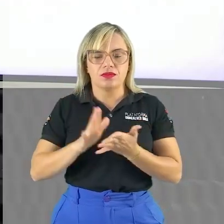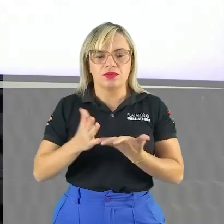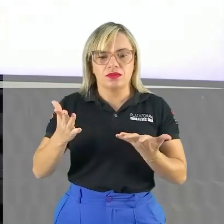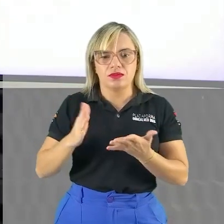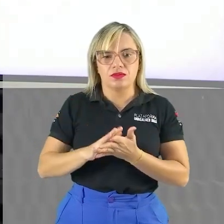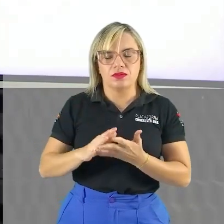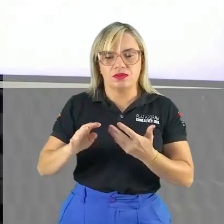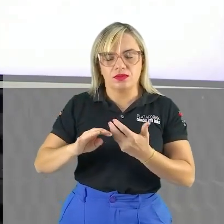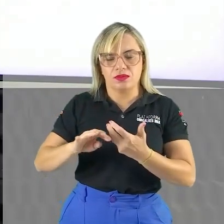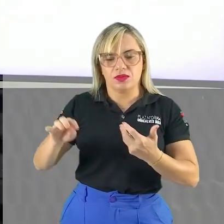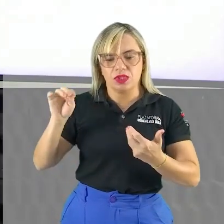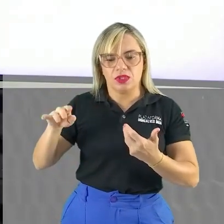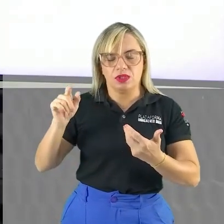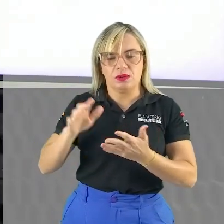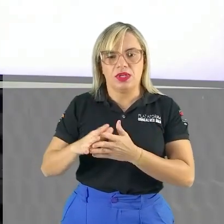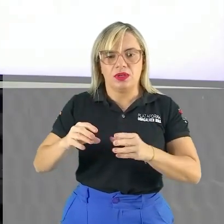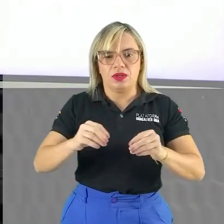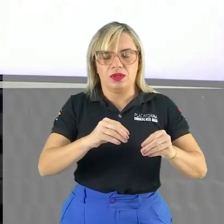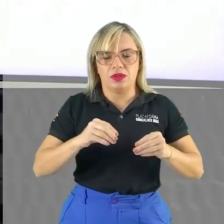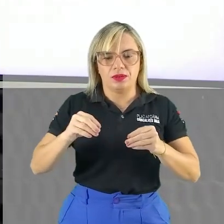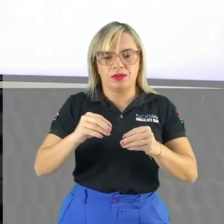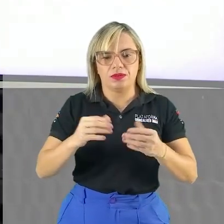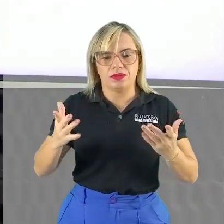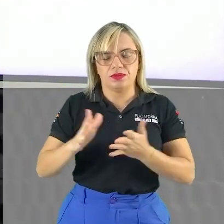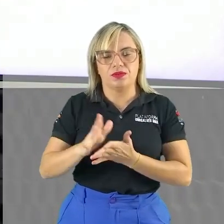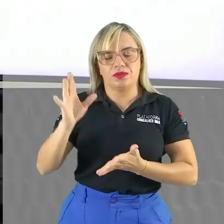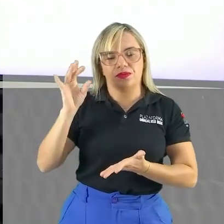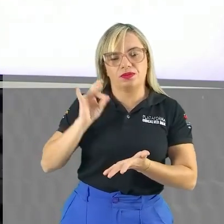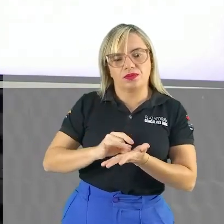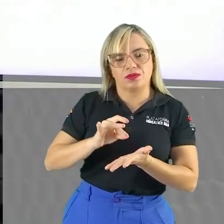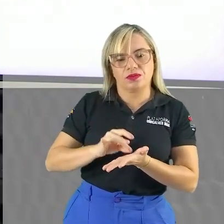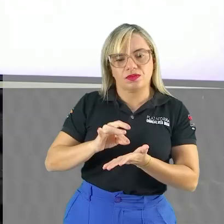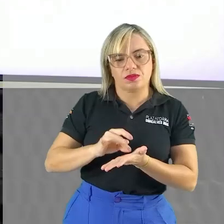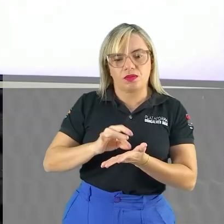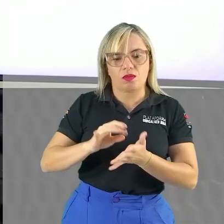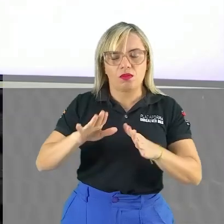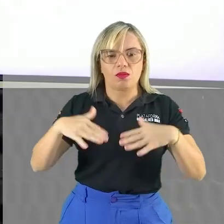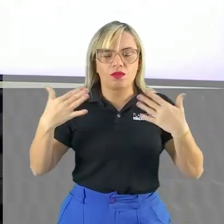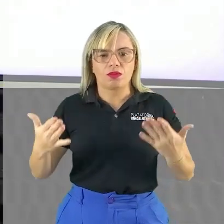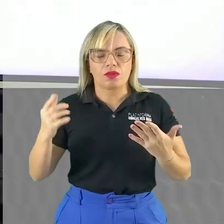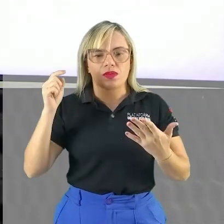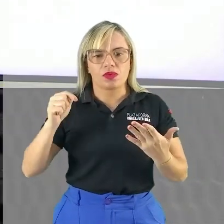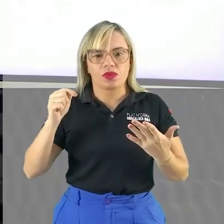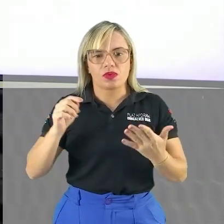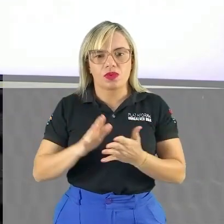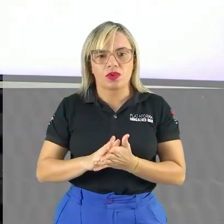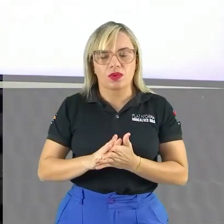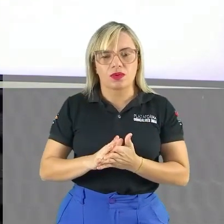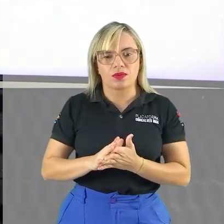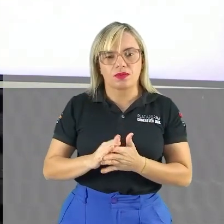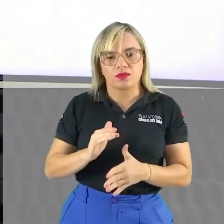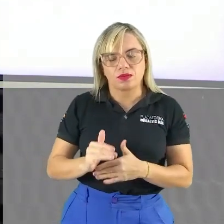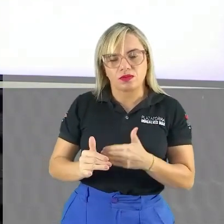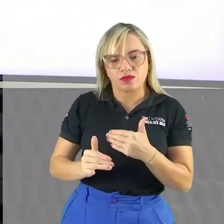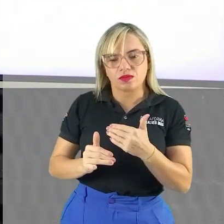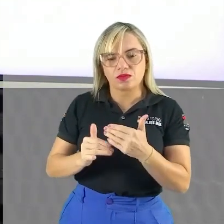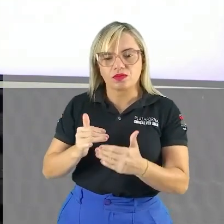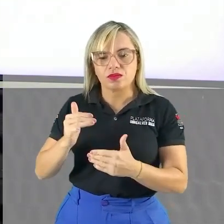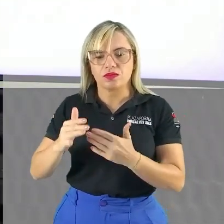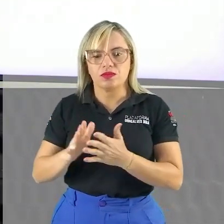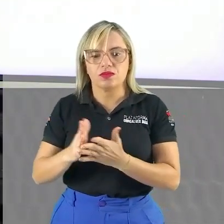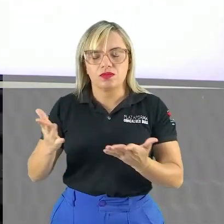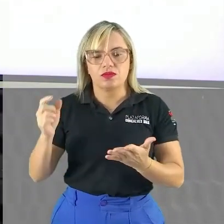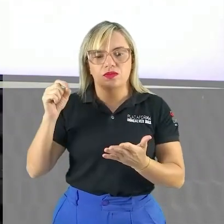um espaço territorial, né, de fato, de dentro dessa construção que